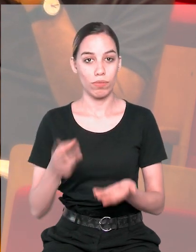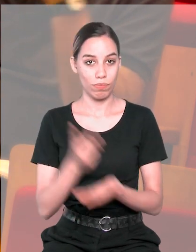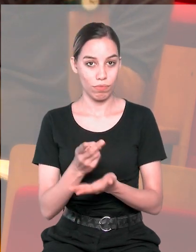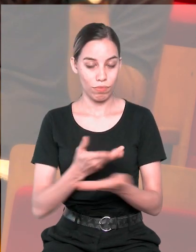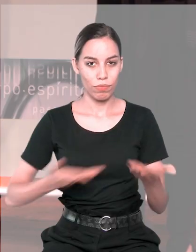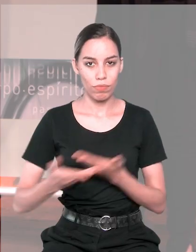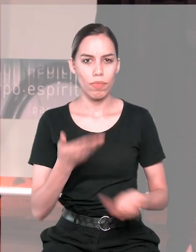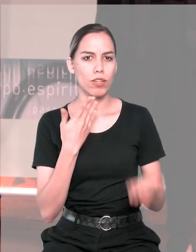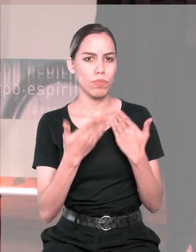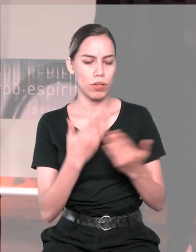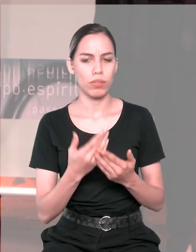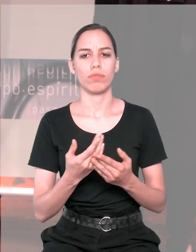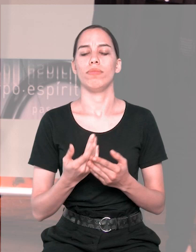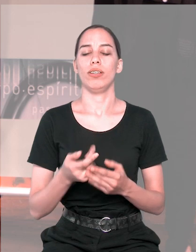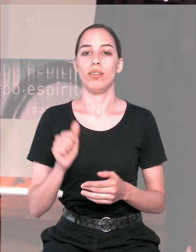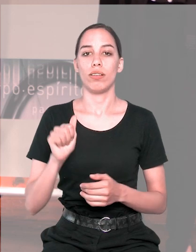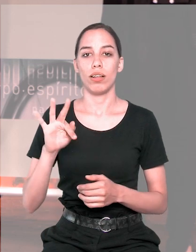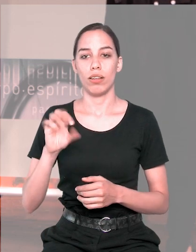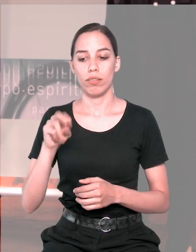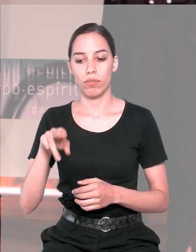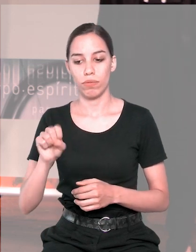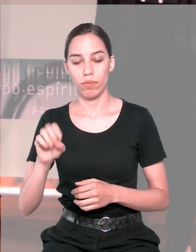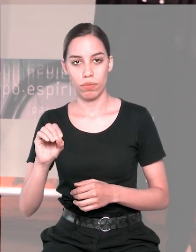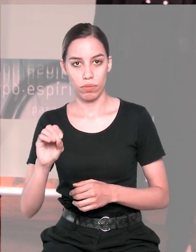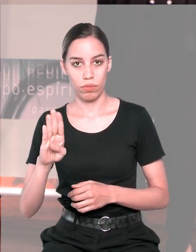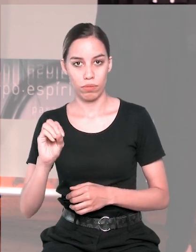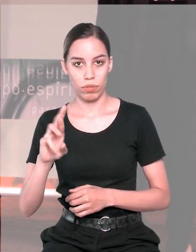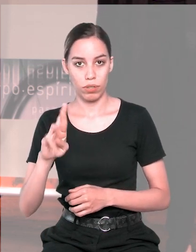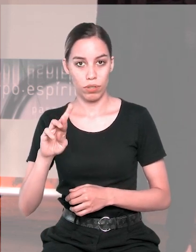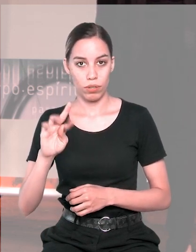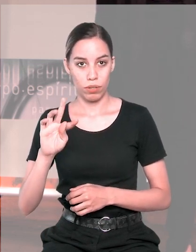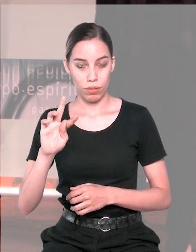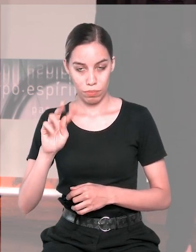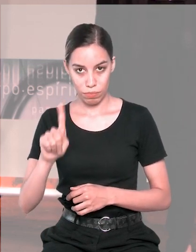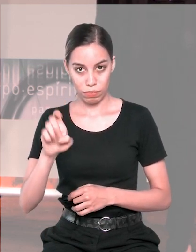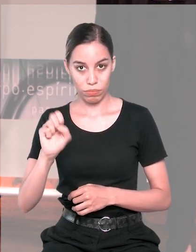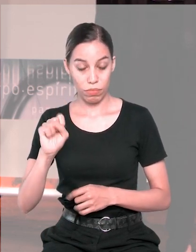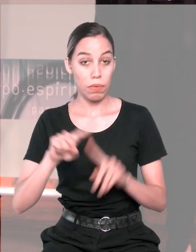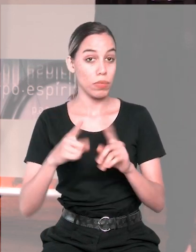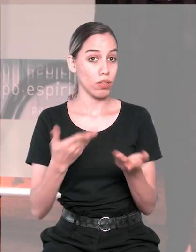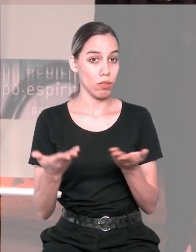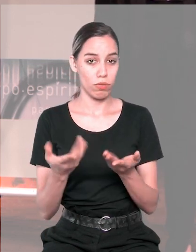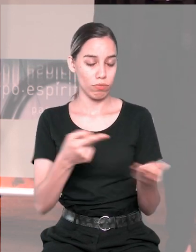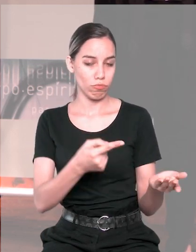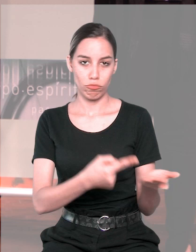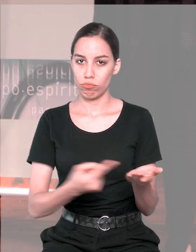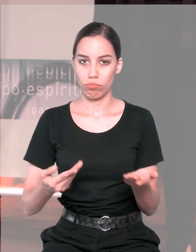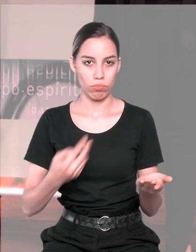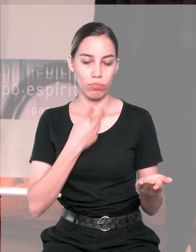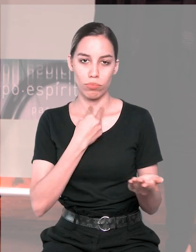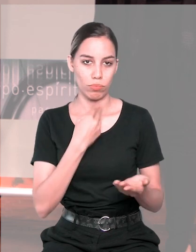plateia assiste a introdução feita pela produtora Teresa Borges. Faz parte do ciclo de debates